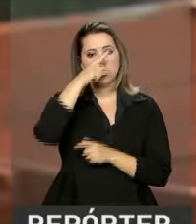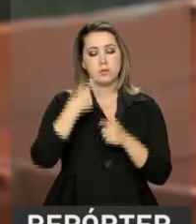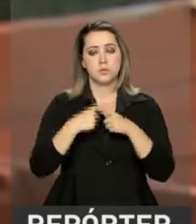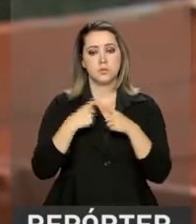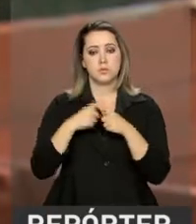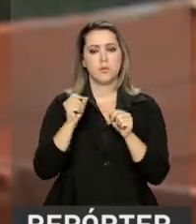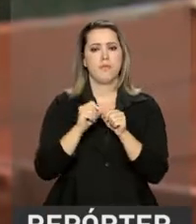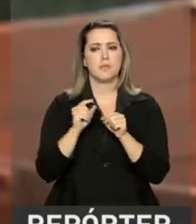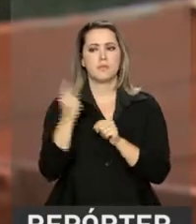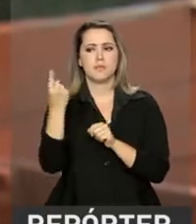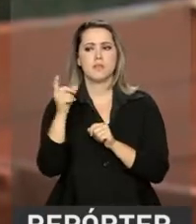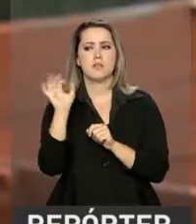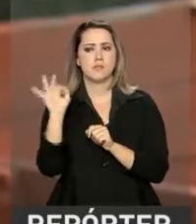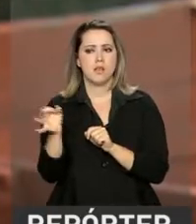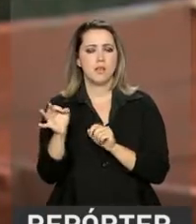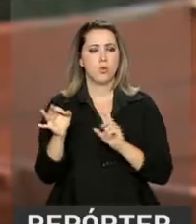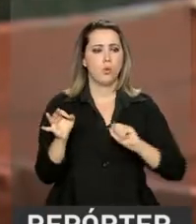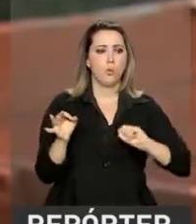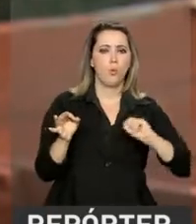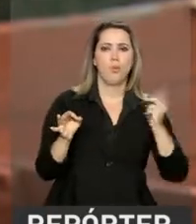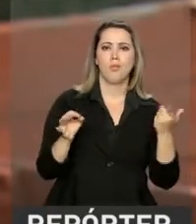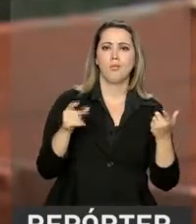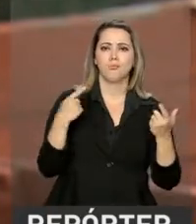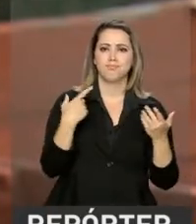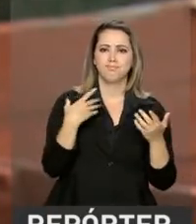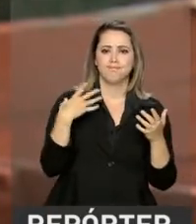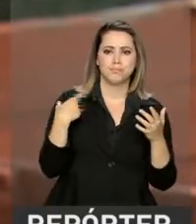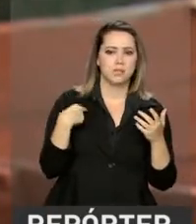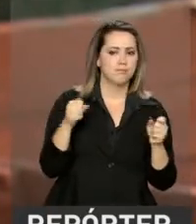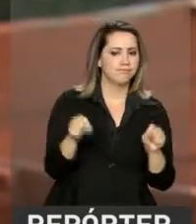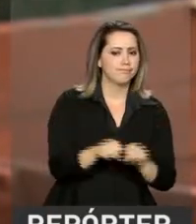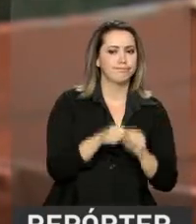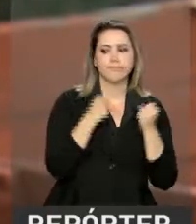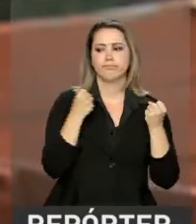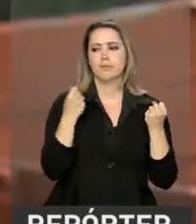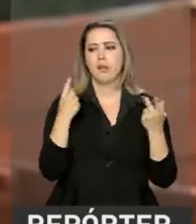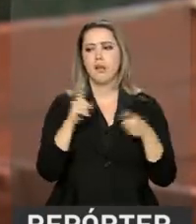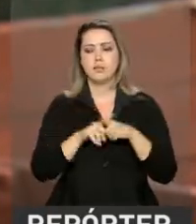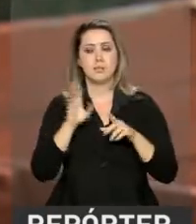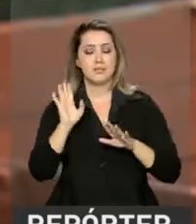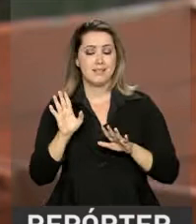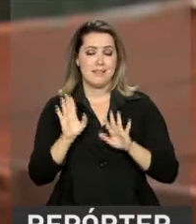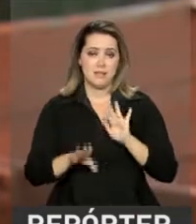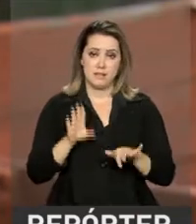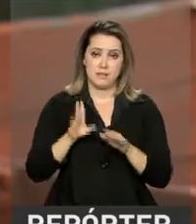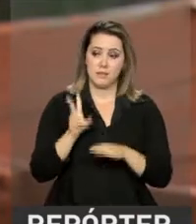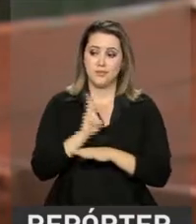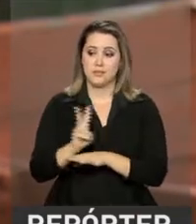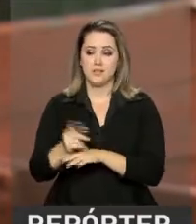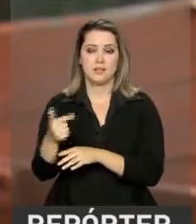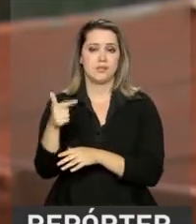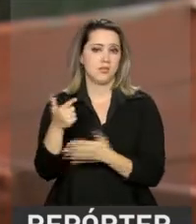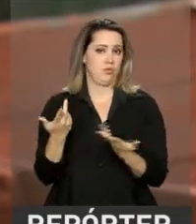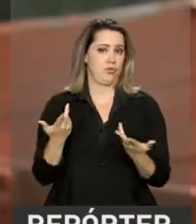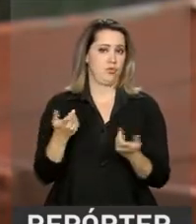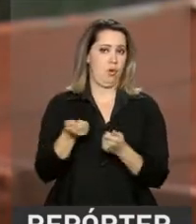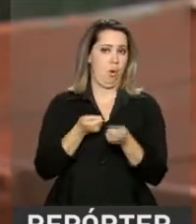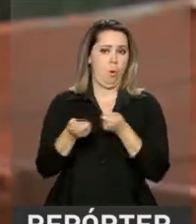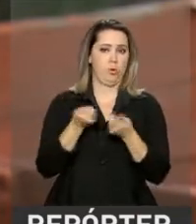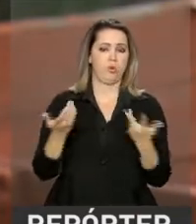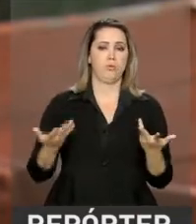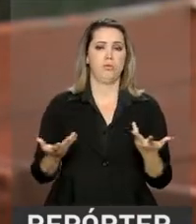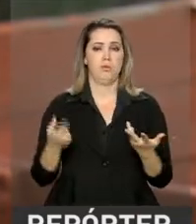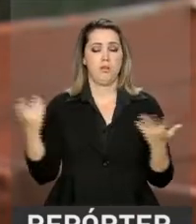faziam corretamente outros devastavam mais e muitas vezes por falta de fiscalização o próprio estado não tinha esse controle e o